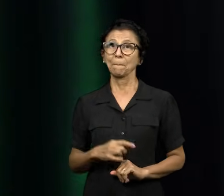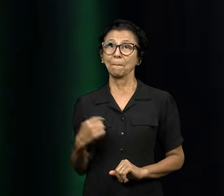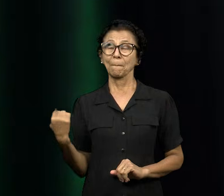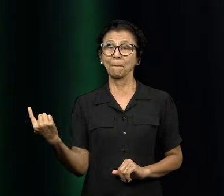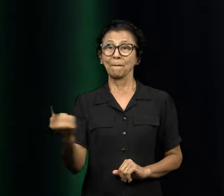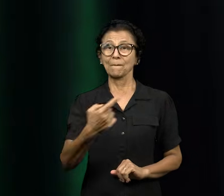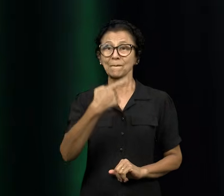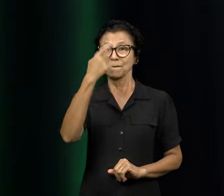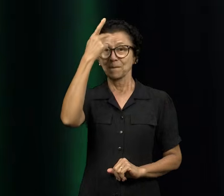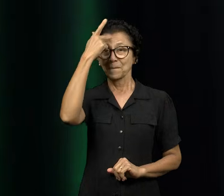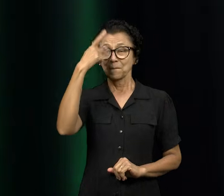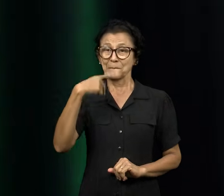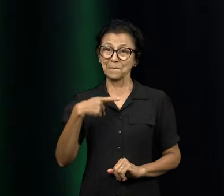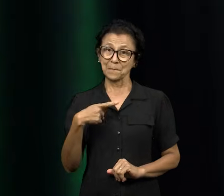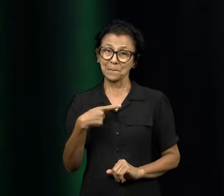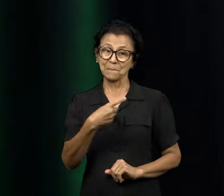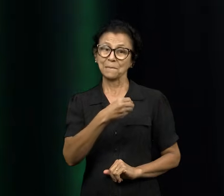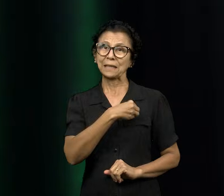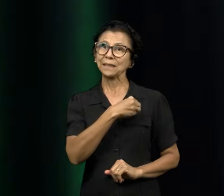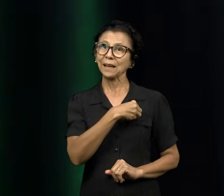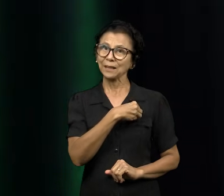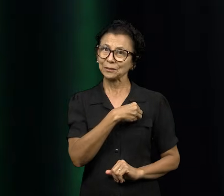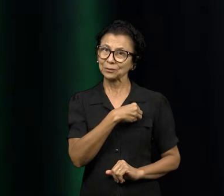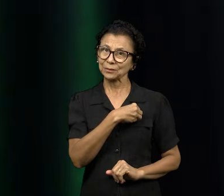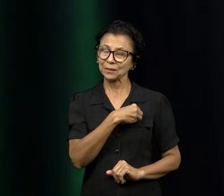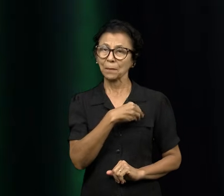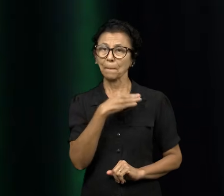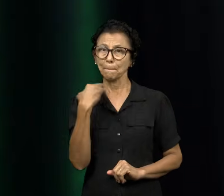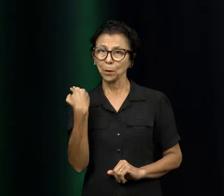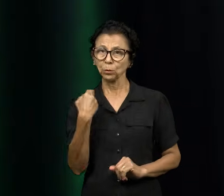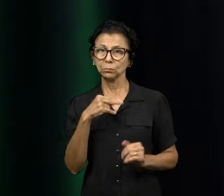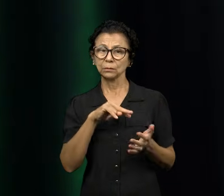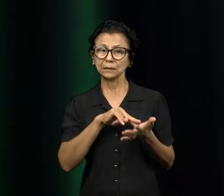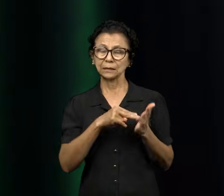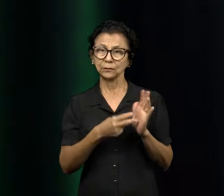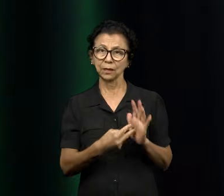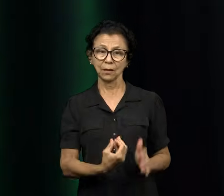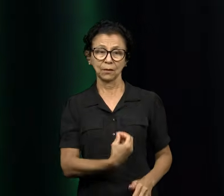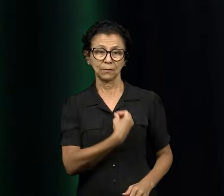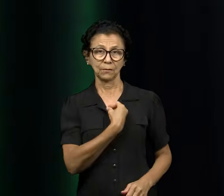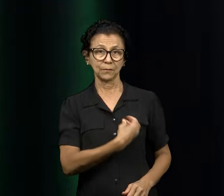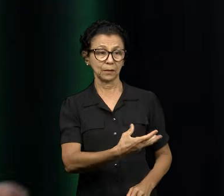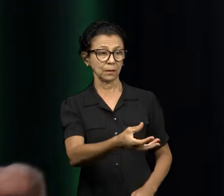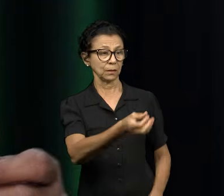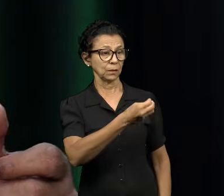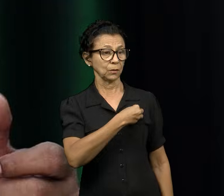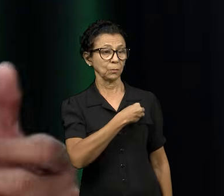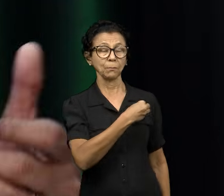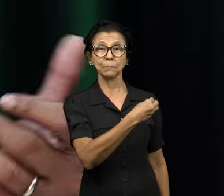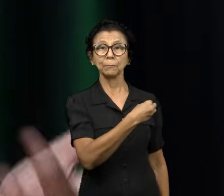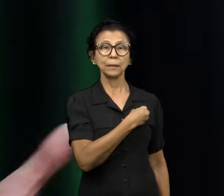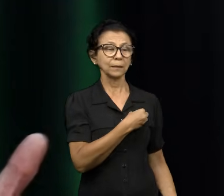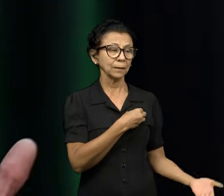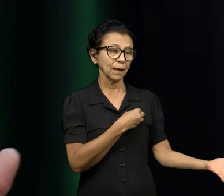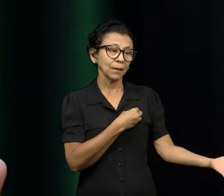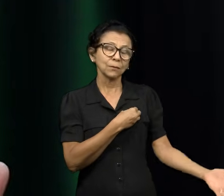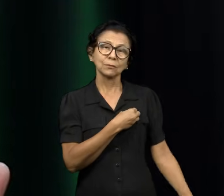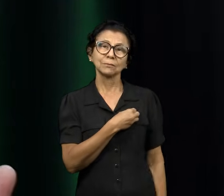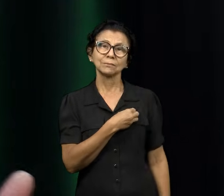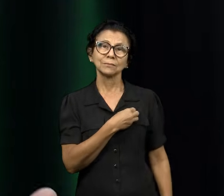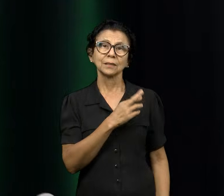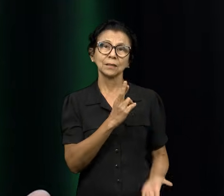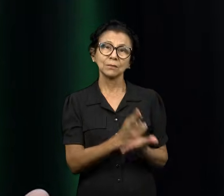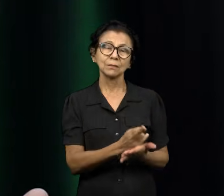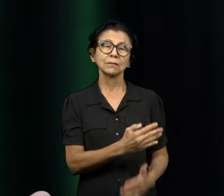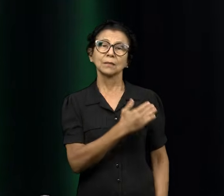mortos nos nossos em delitos e pecados. Então nós estávamos mortos nos delitos e pecados porque o pecado fez